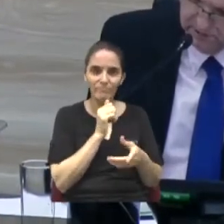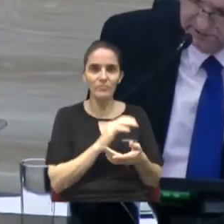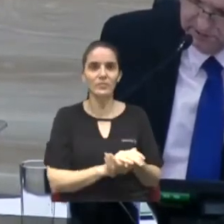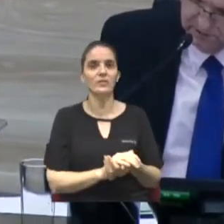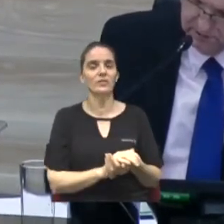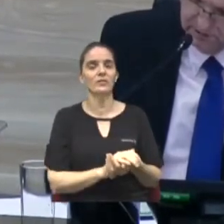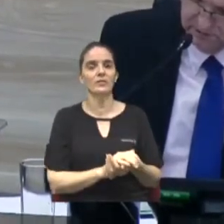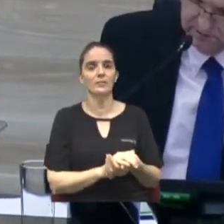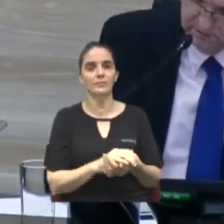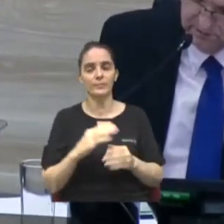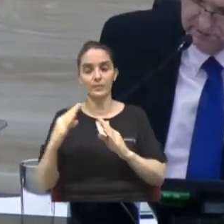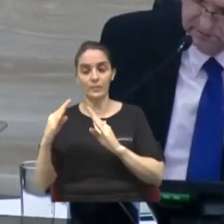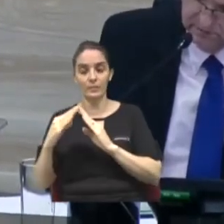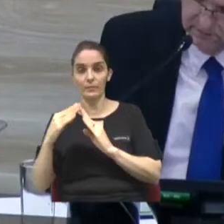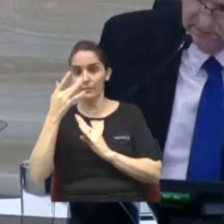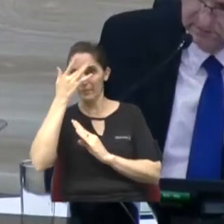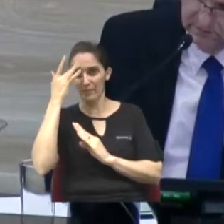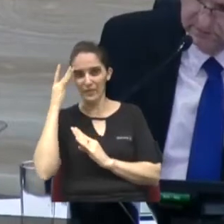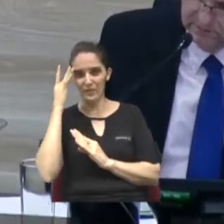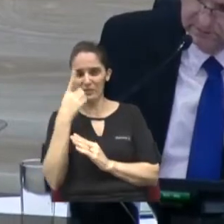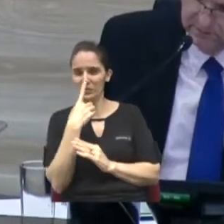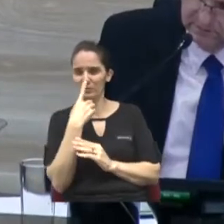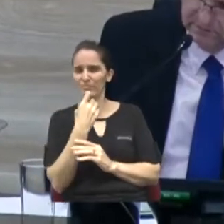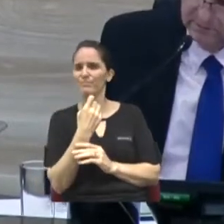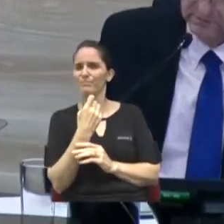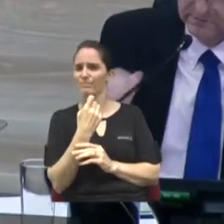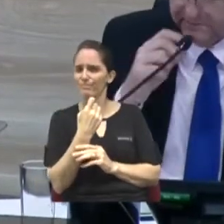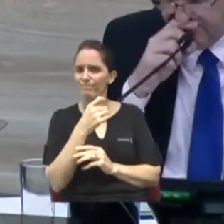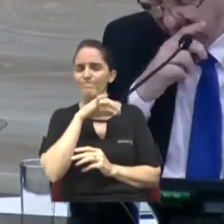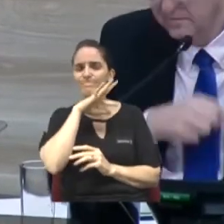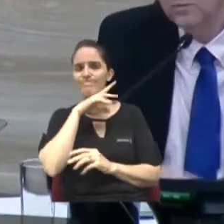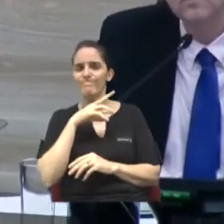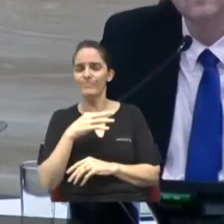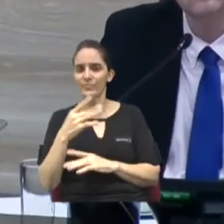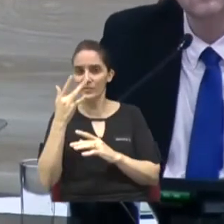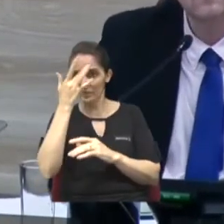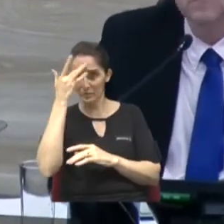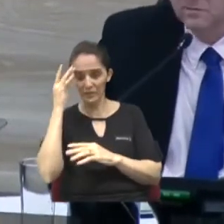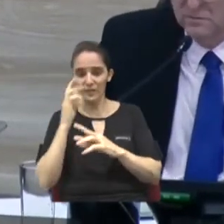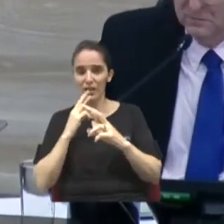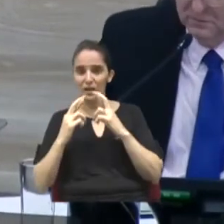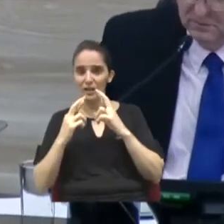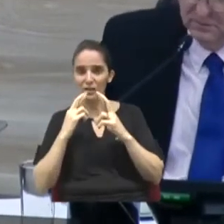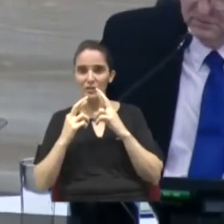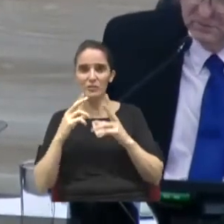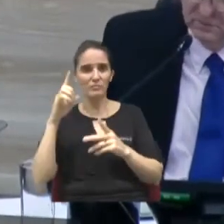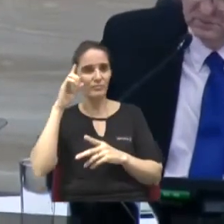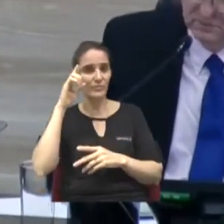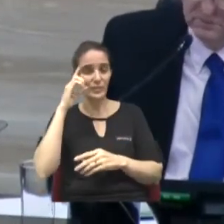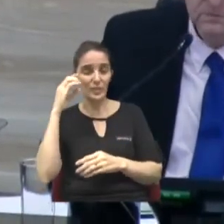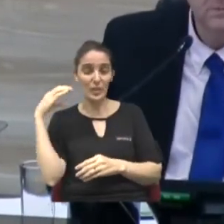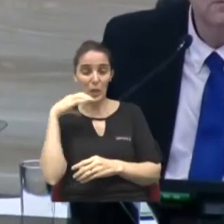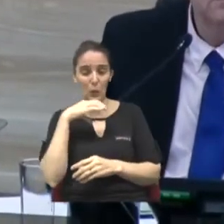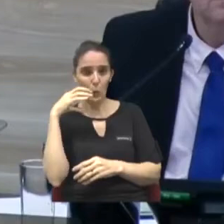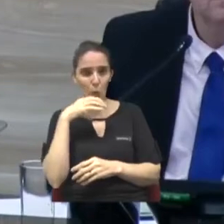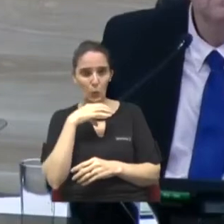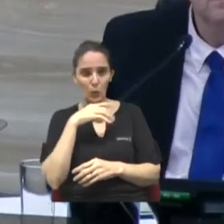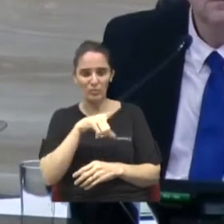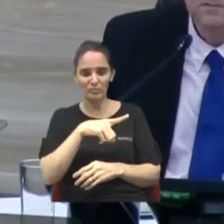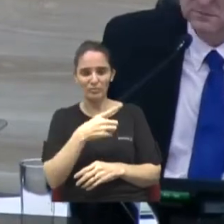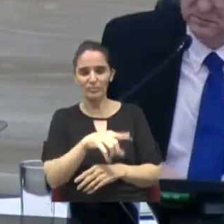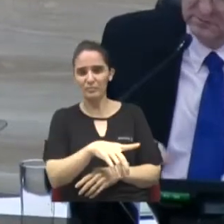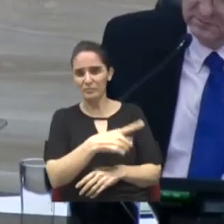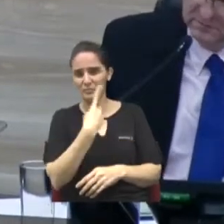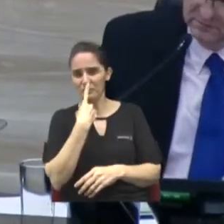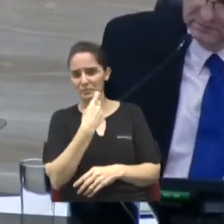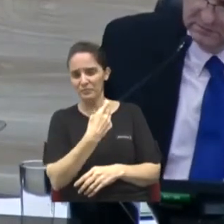os moradores lá sofrem muito com o mau cheiro, que infelizmente é demais, ainda mais nos dias de calor. Então, gostaria aí que o